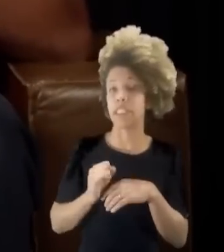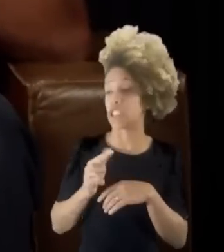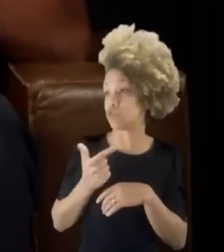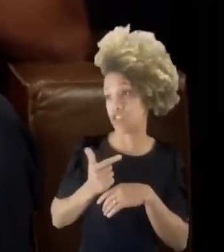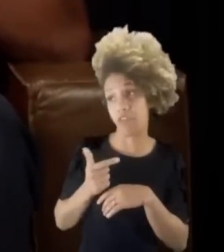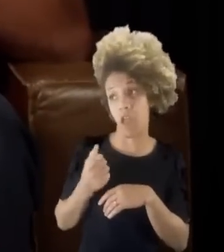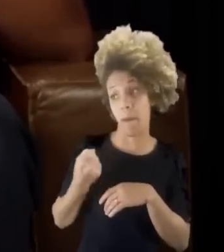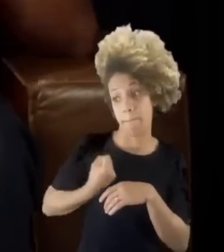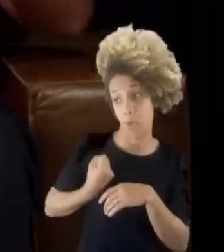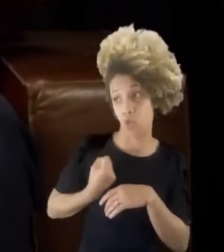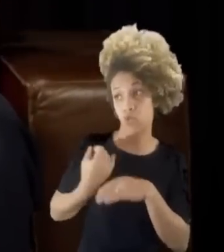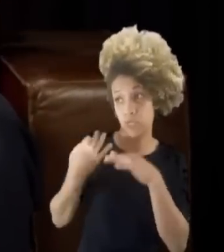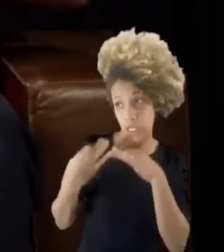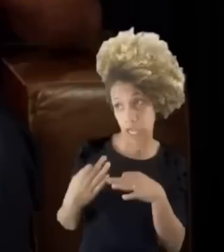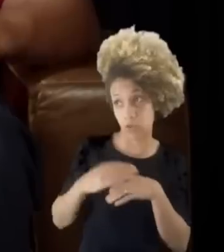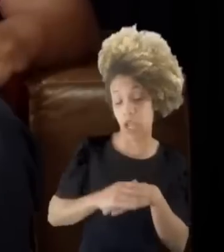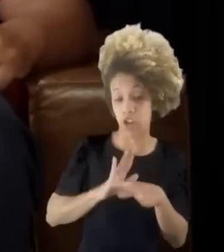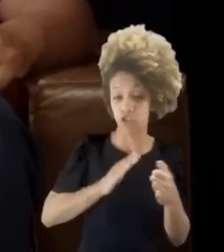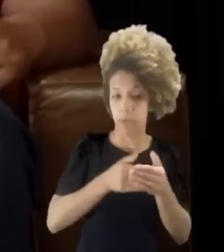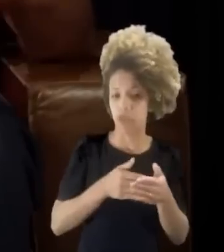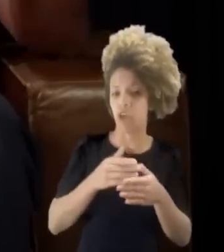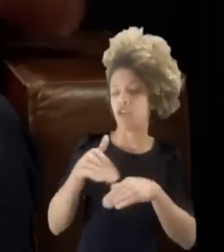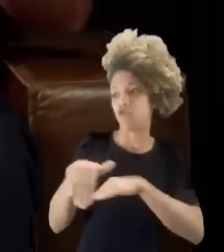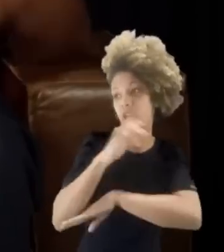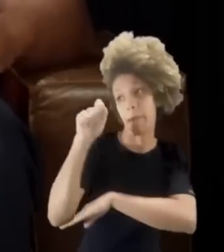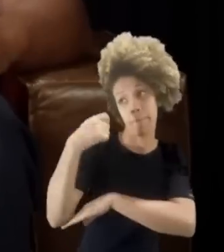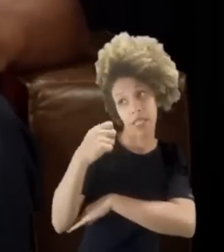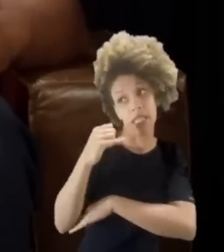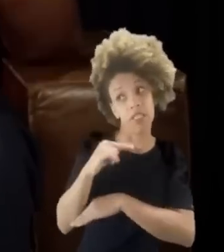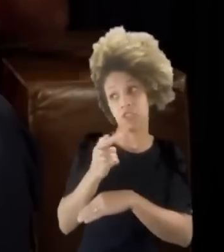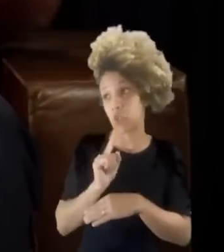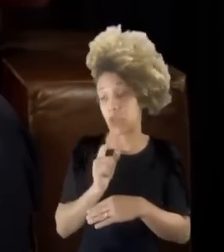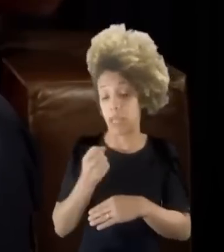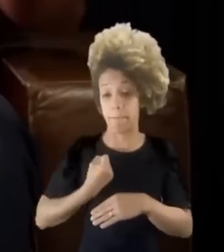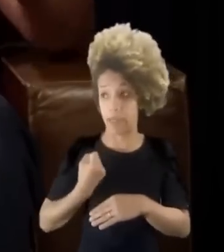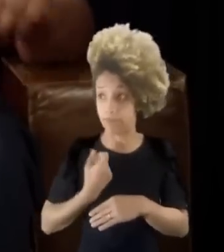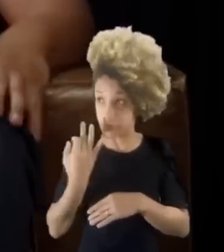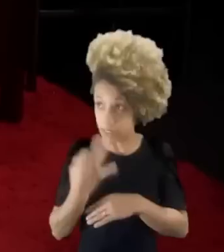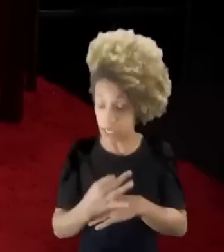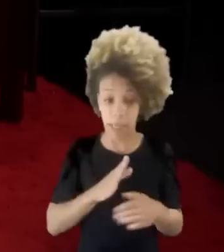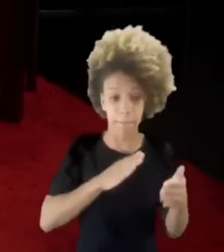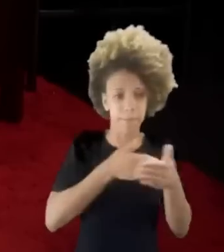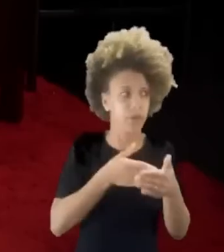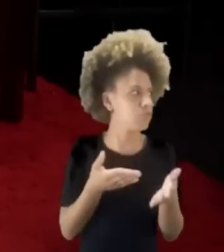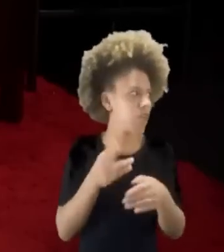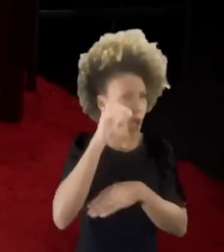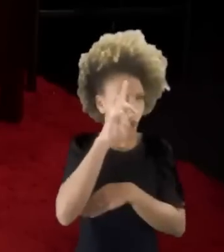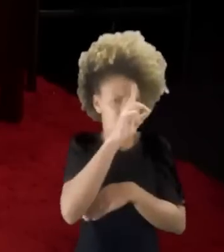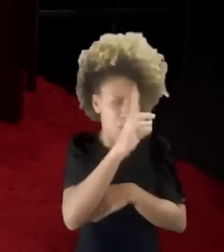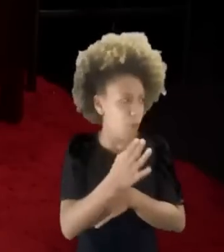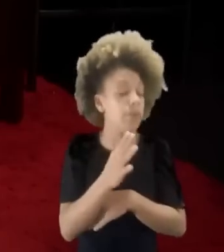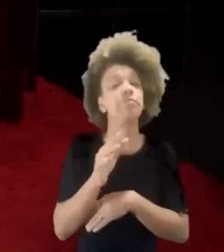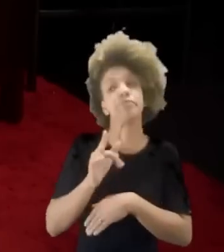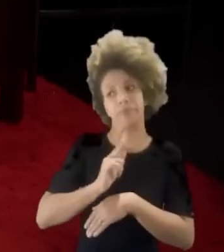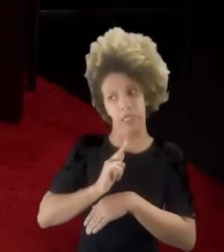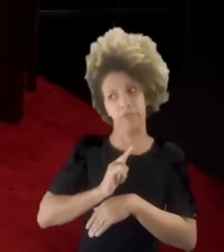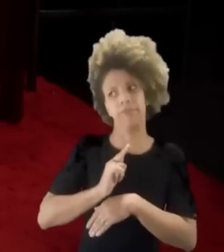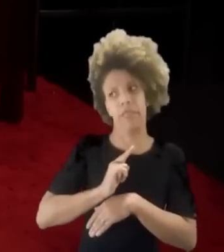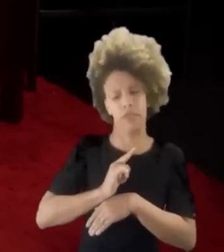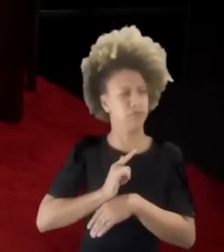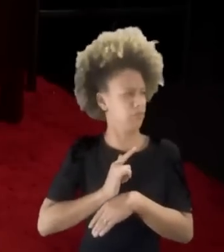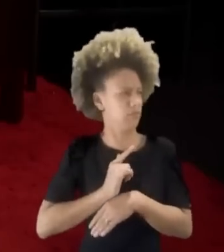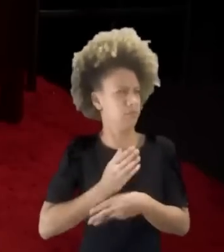pontuação adequada ele te impede na Paulista se você não tem uma pontuação de quadro ele te impede de trabalhar isso é tipo é isso é tem essas tem isso